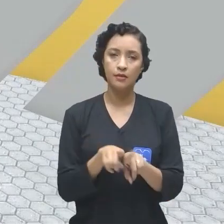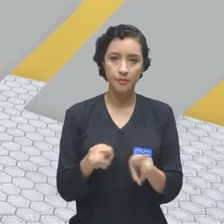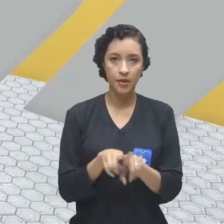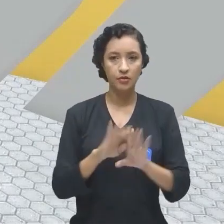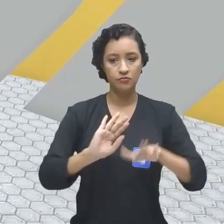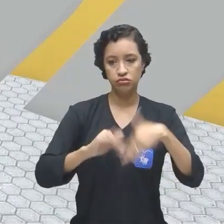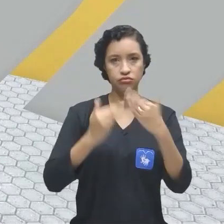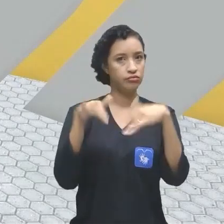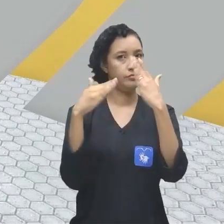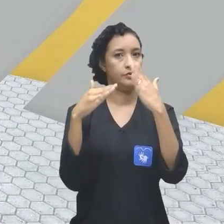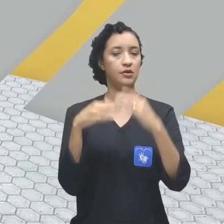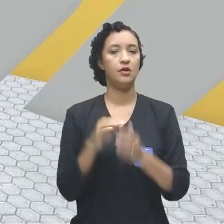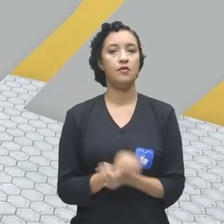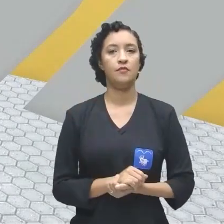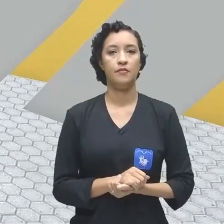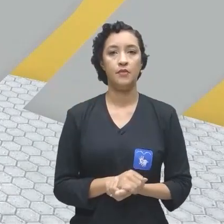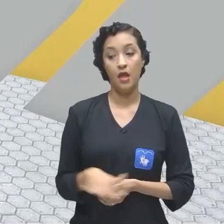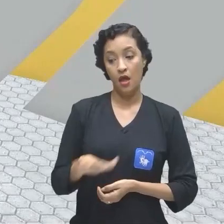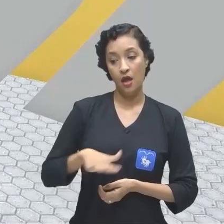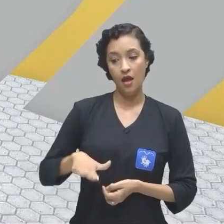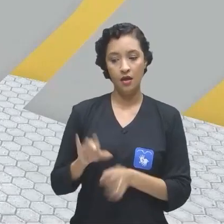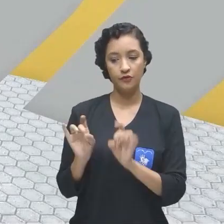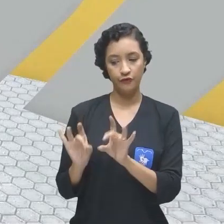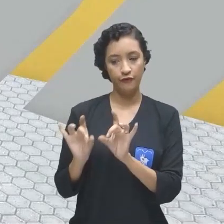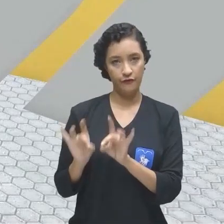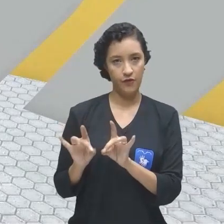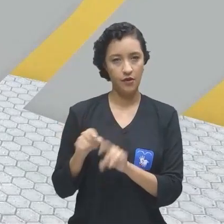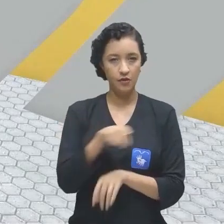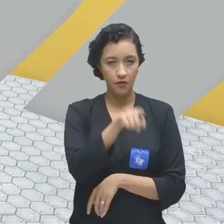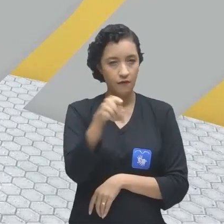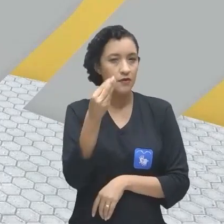Você pode ver que na nossa cidade